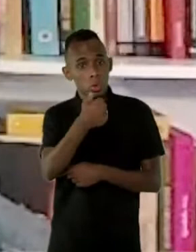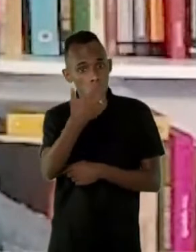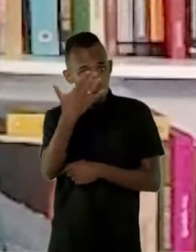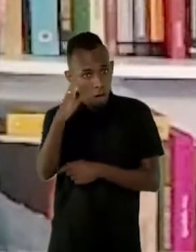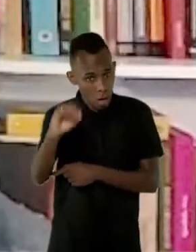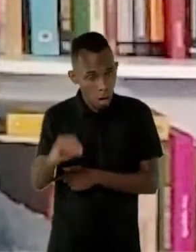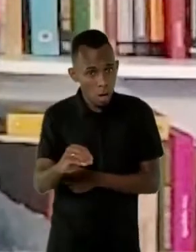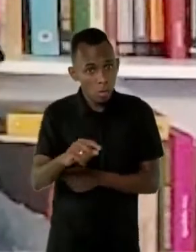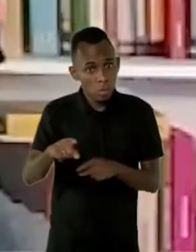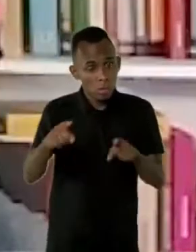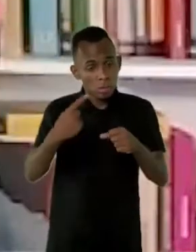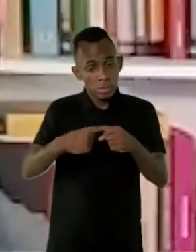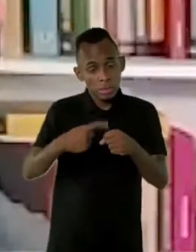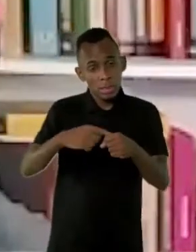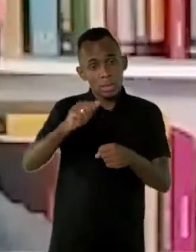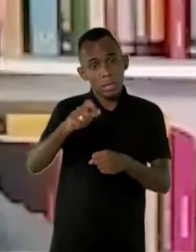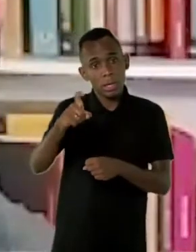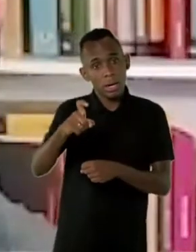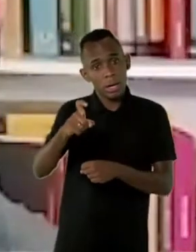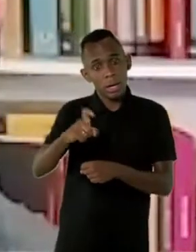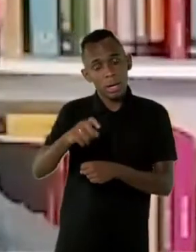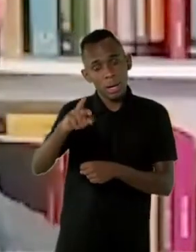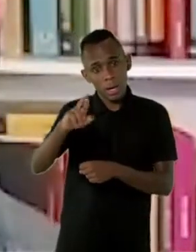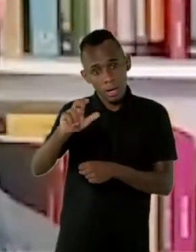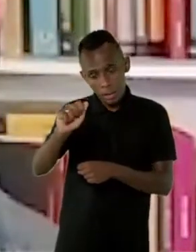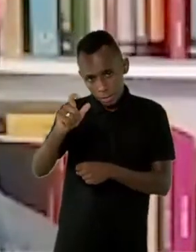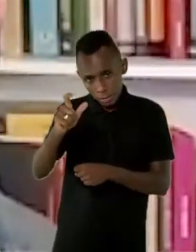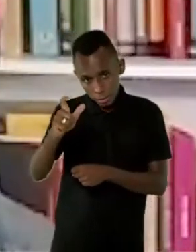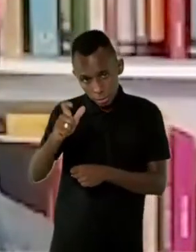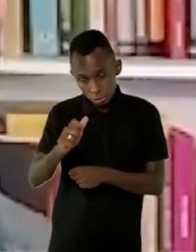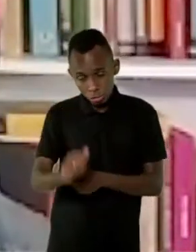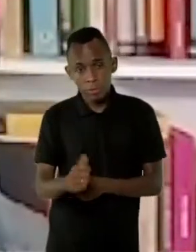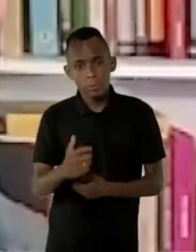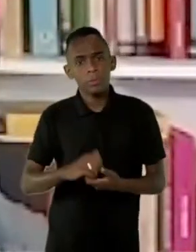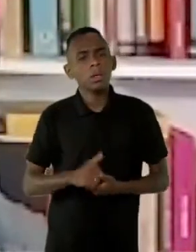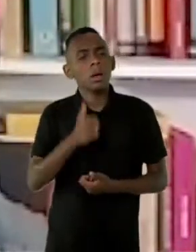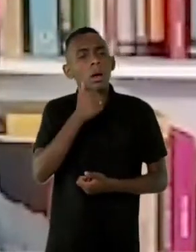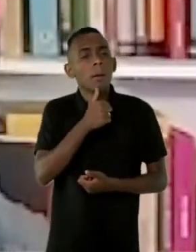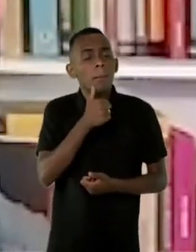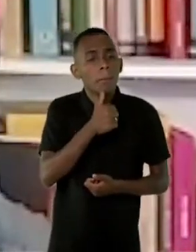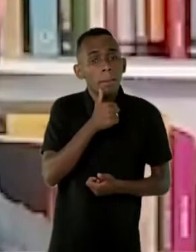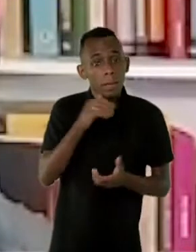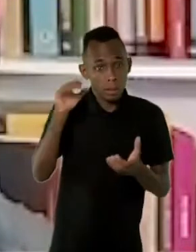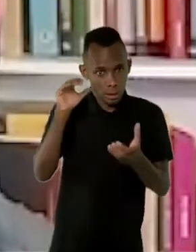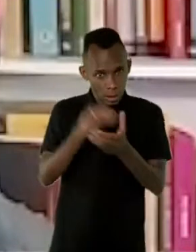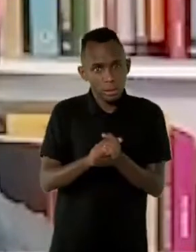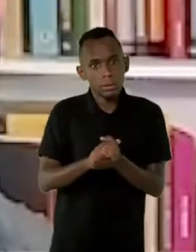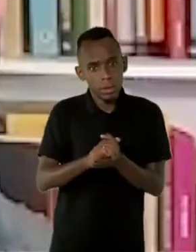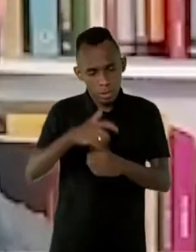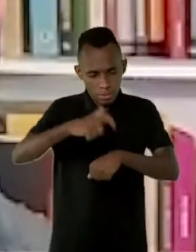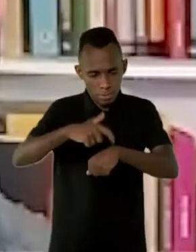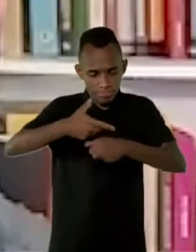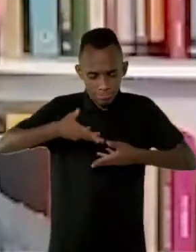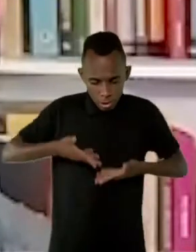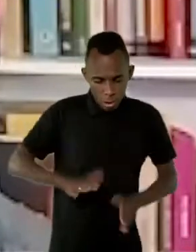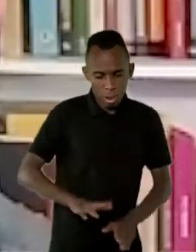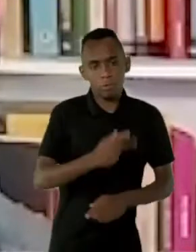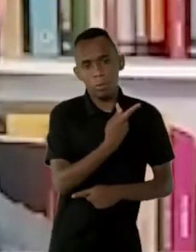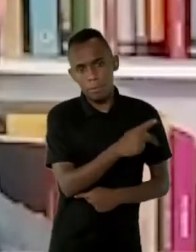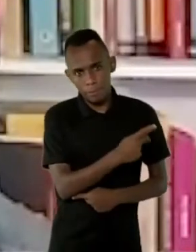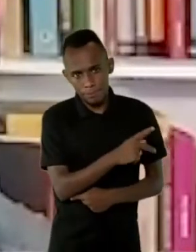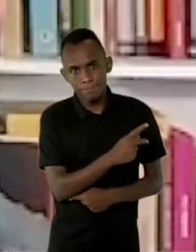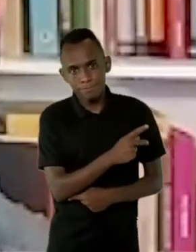inclusive. E a mãe da Carolina era casada quando engravidou da Carolina, então ela nasceu